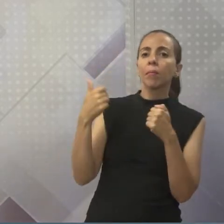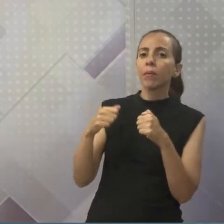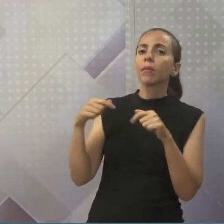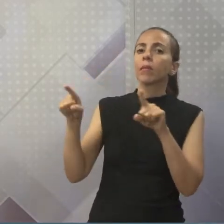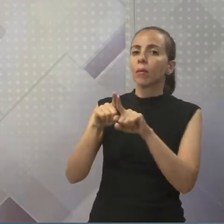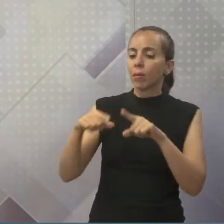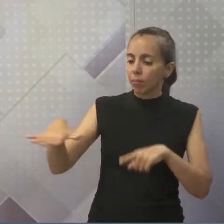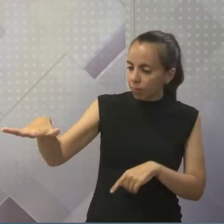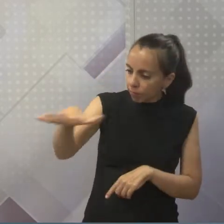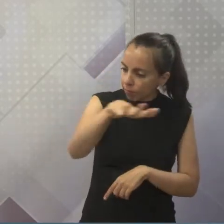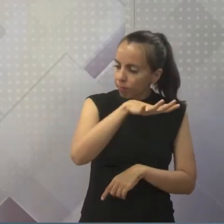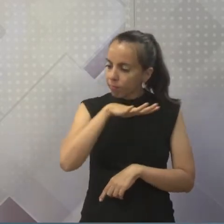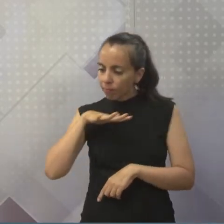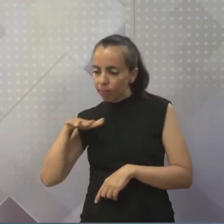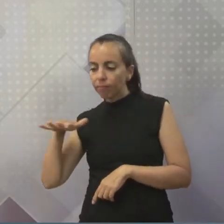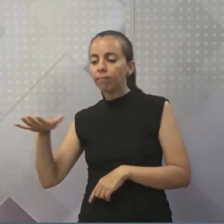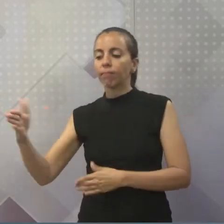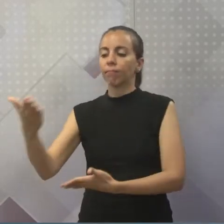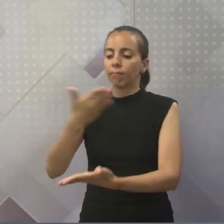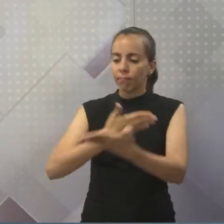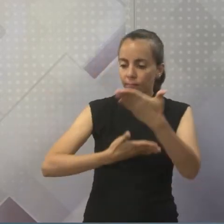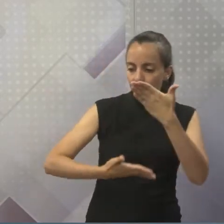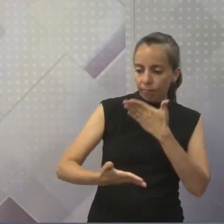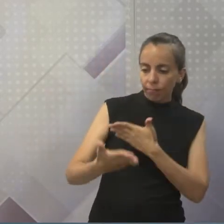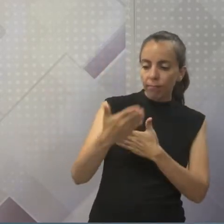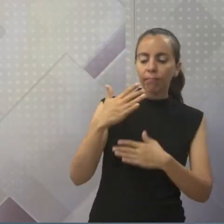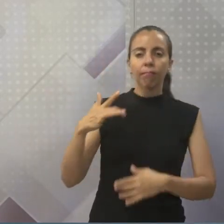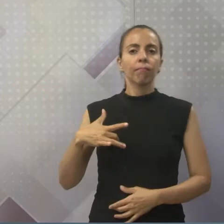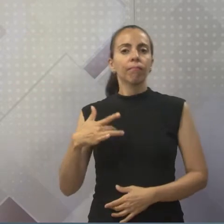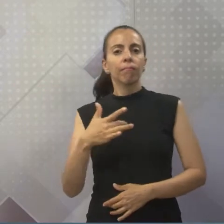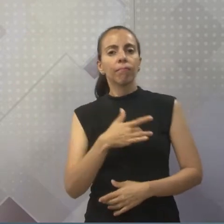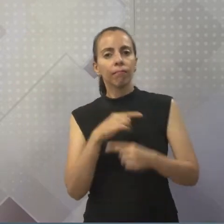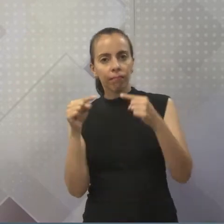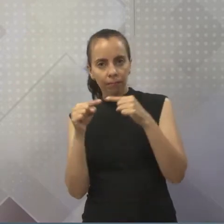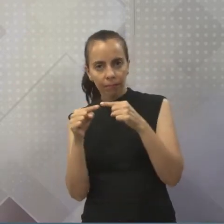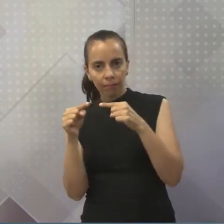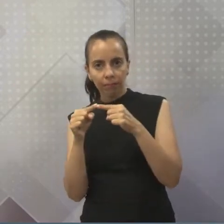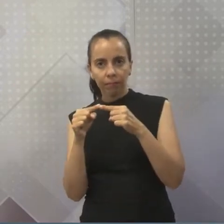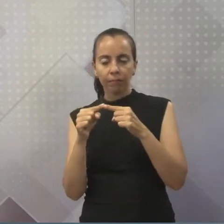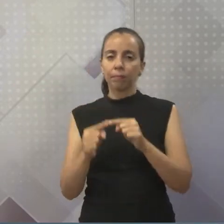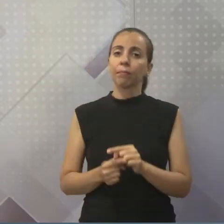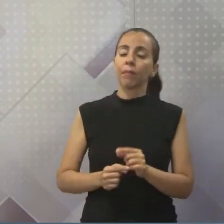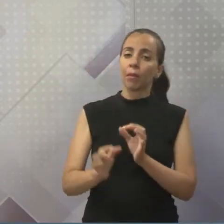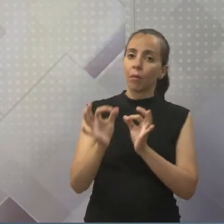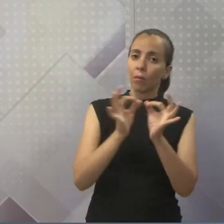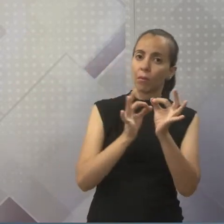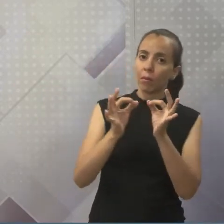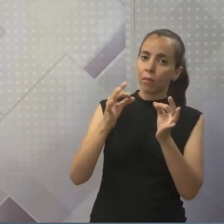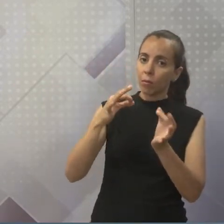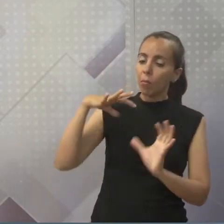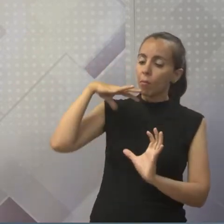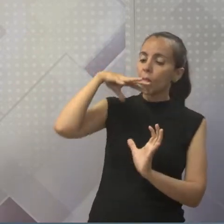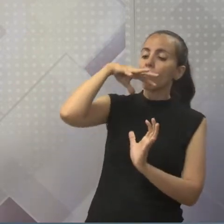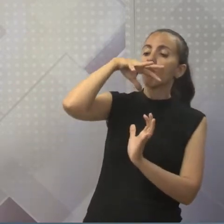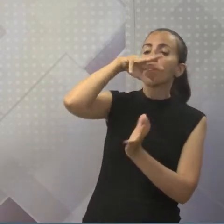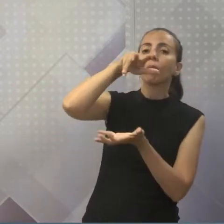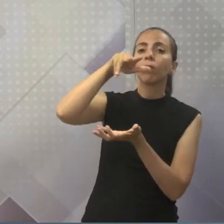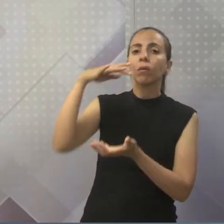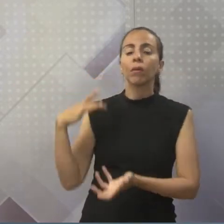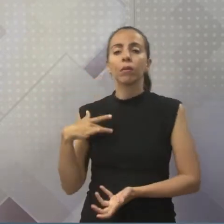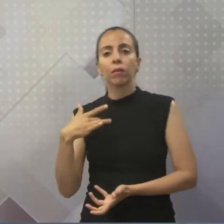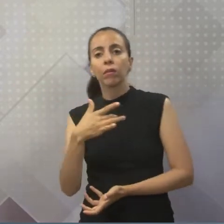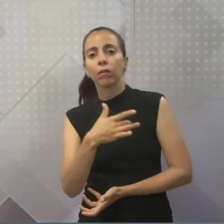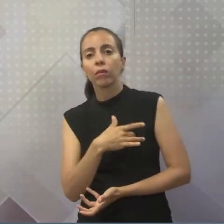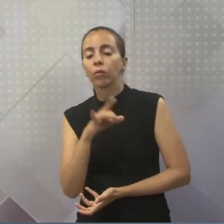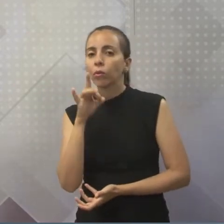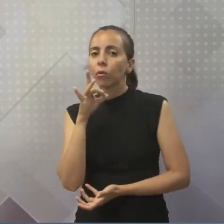no ambiente, né? O ambiente também tem que ser saudável. Então, segundo a Organização Mundial de Saúde, saúde não é